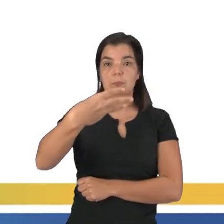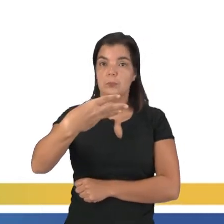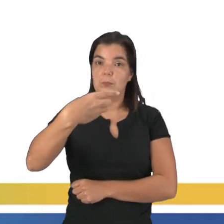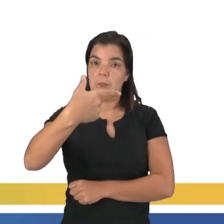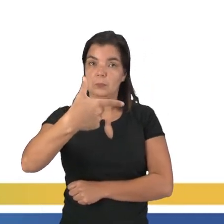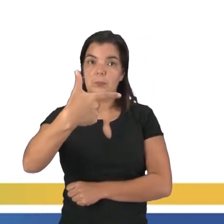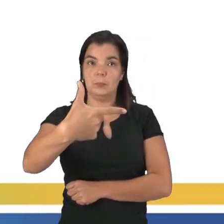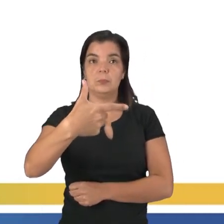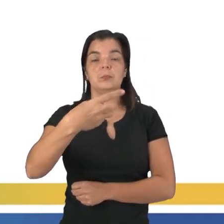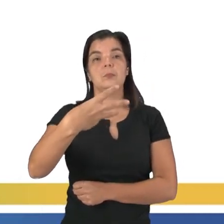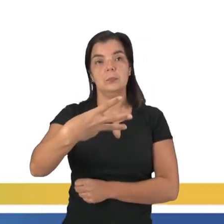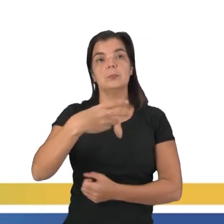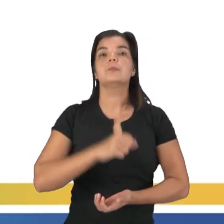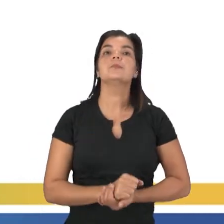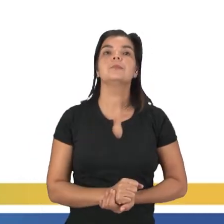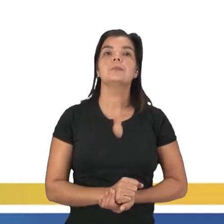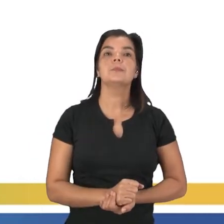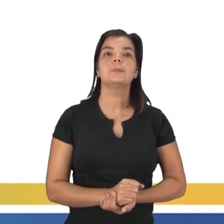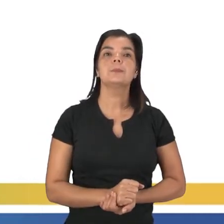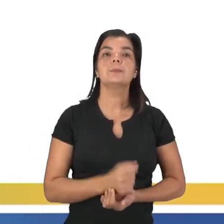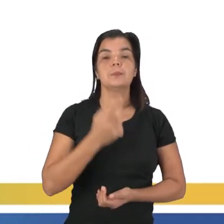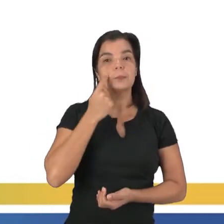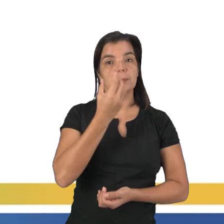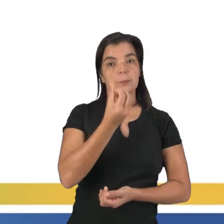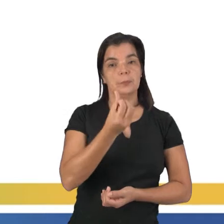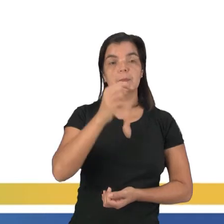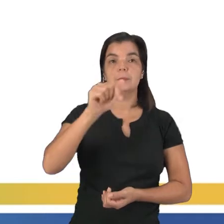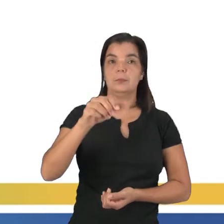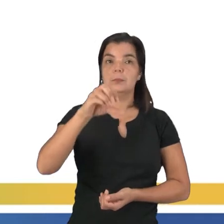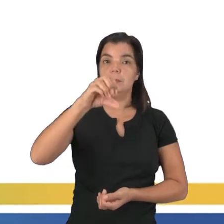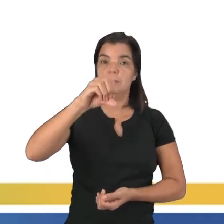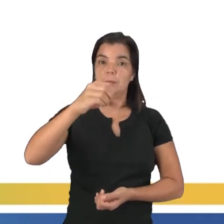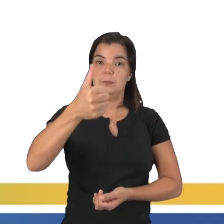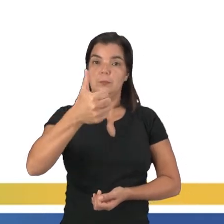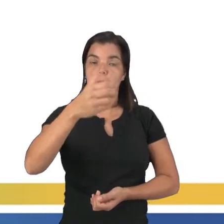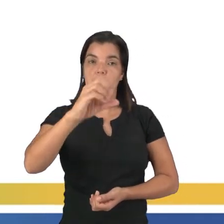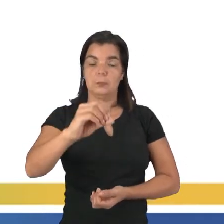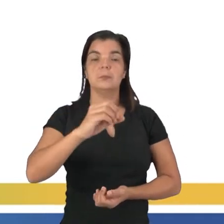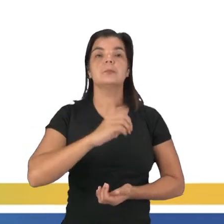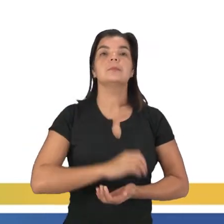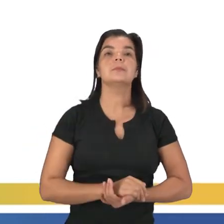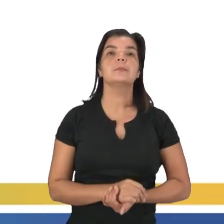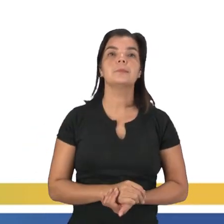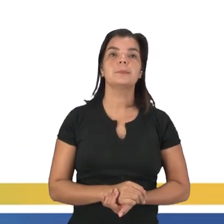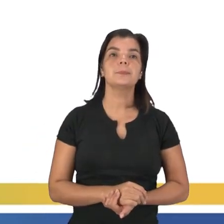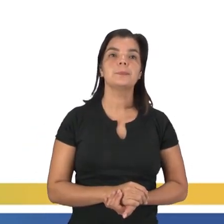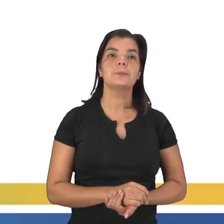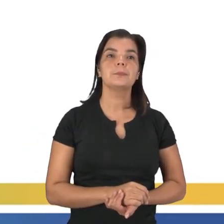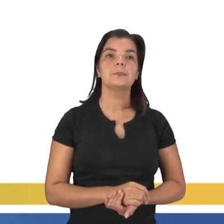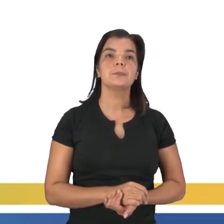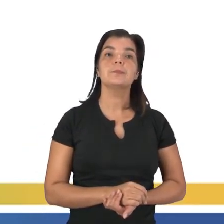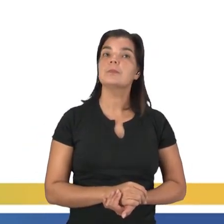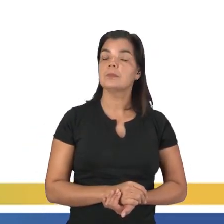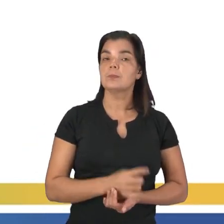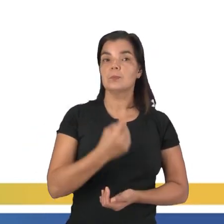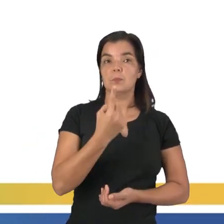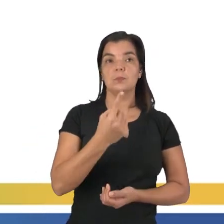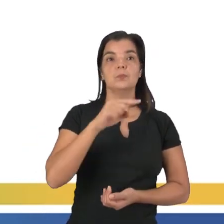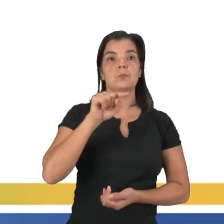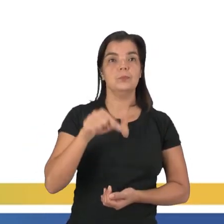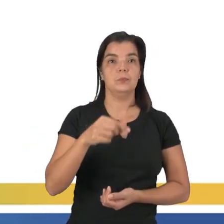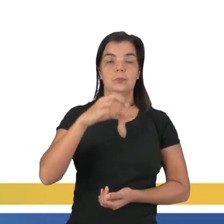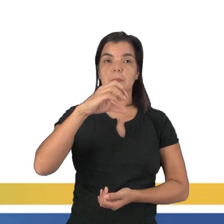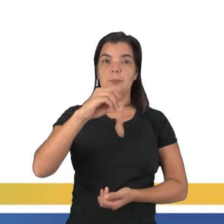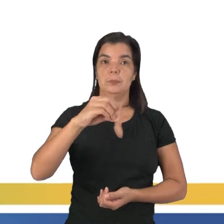1,023. Vou colocar a primeira parcela, que 6,91 é equivalente a 6,910. E vou adicionar com